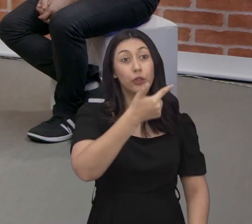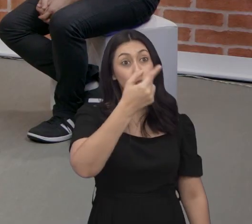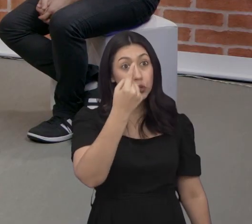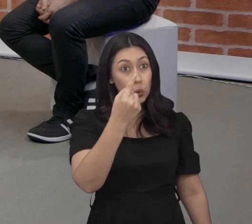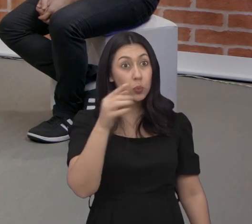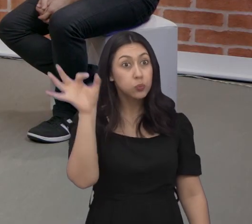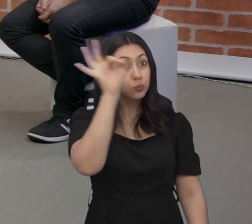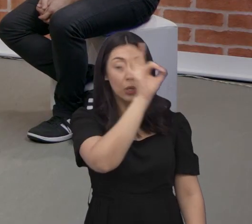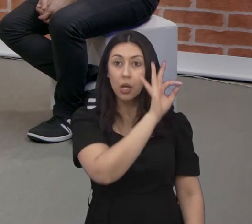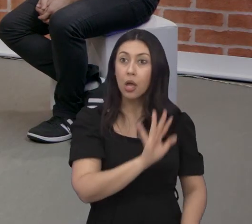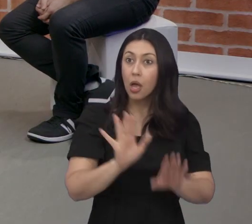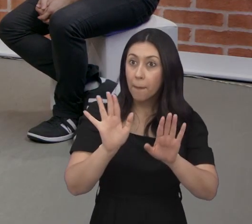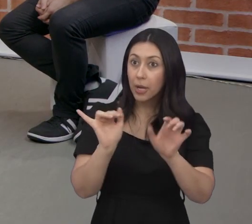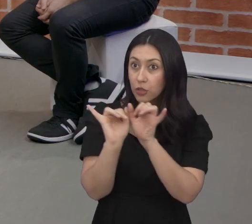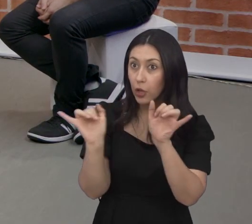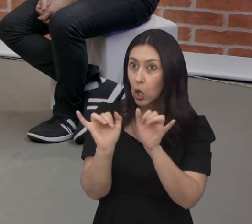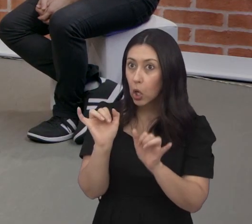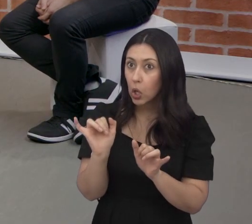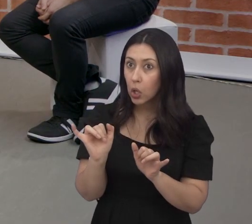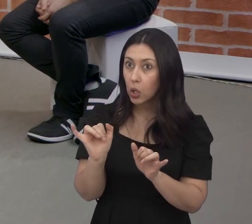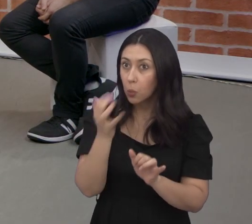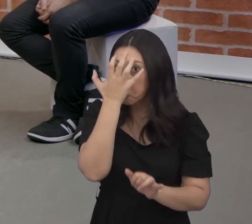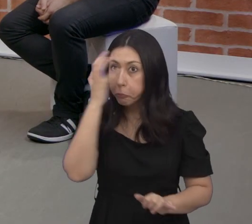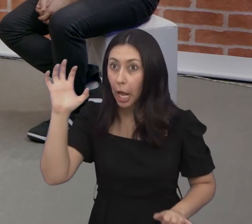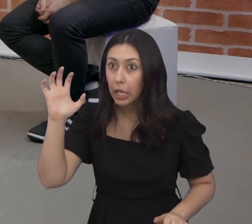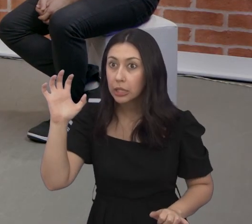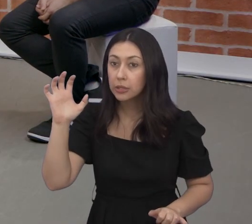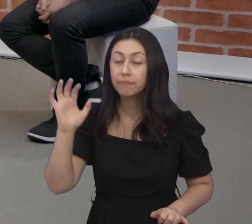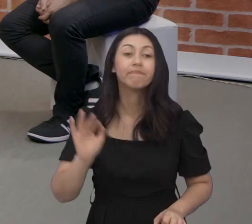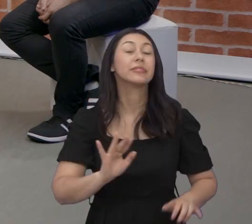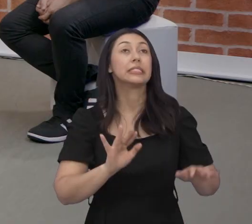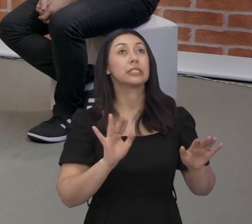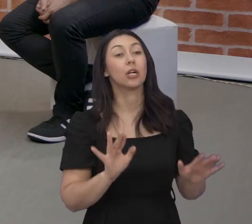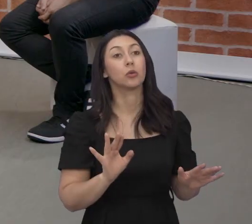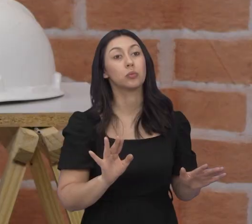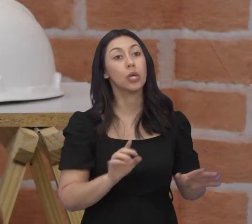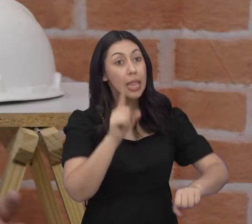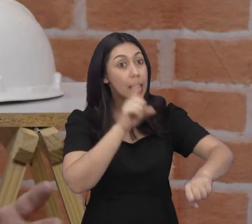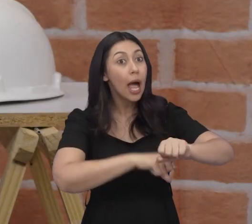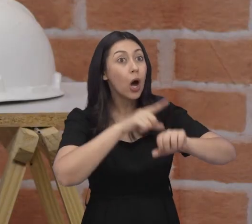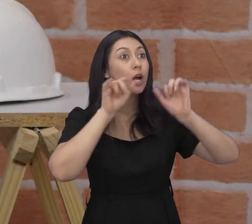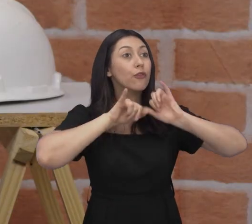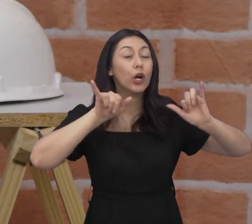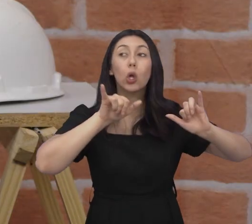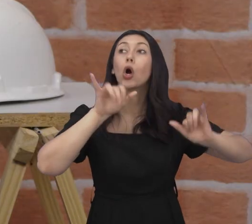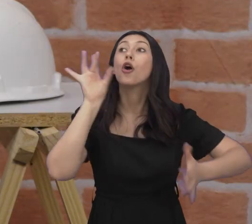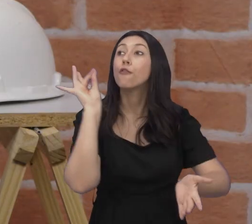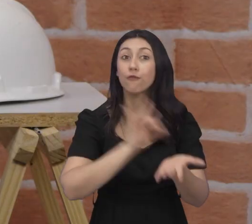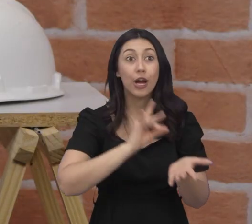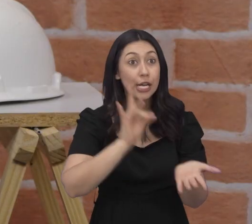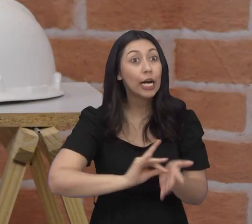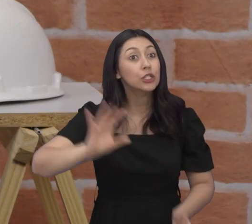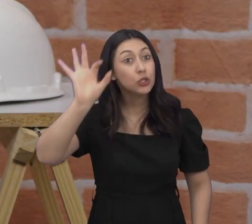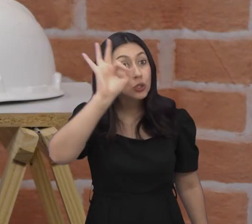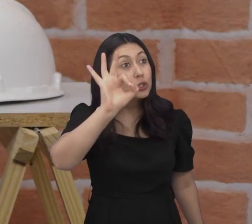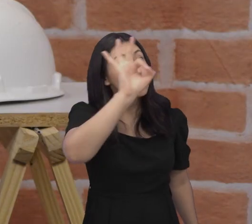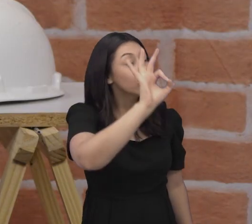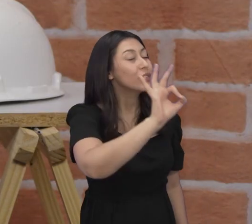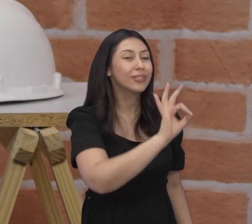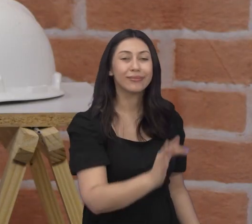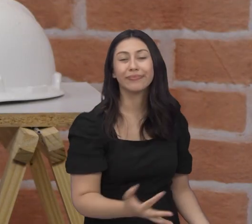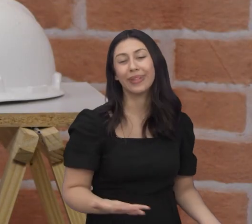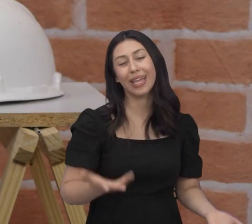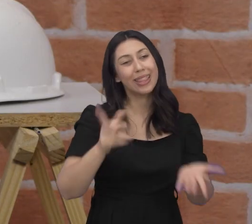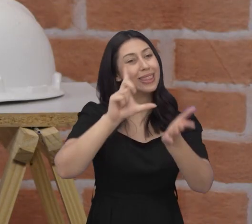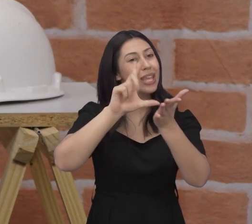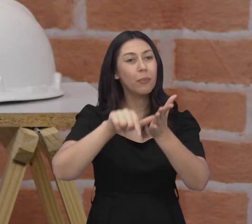alguém desmascarado na Noite dos OVNIs? Não, foi assim, que assim, foi na hora, falou que realmente foram discos voadores. Ah, Mesma coisa.